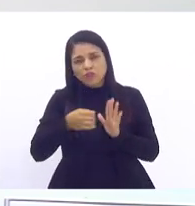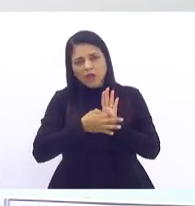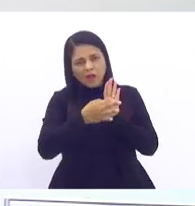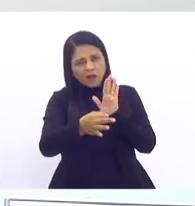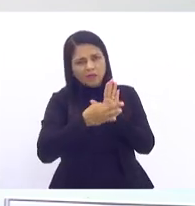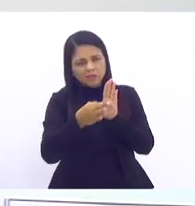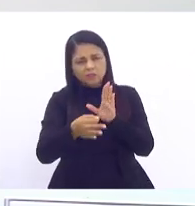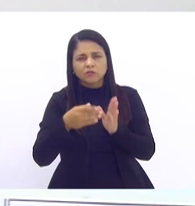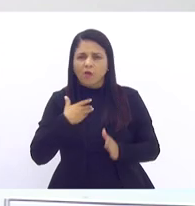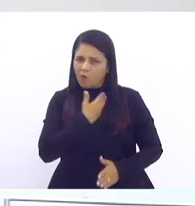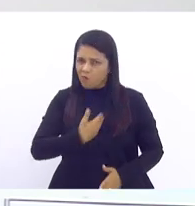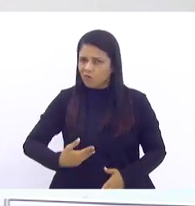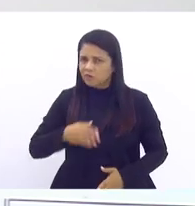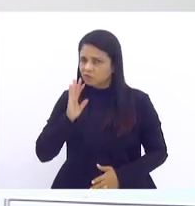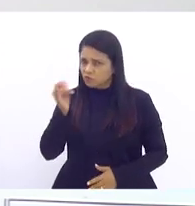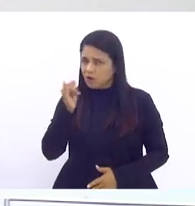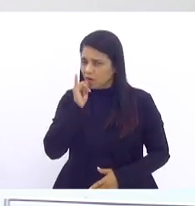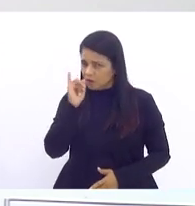governo